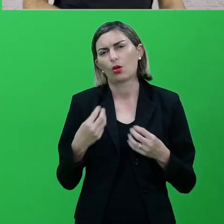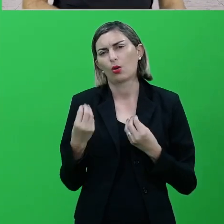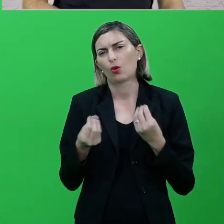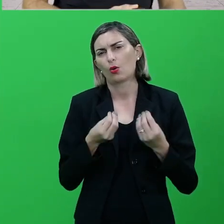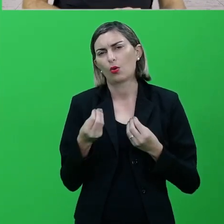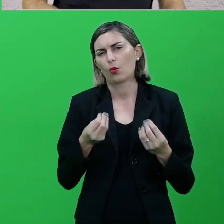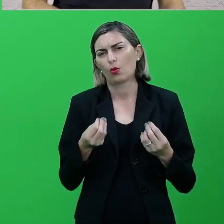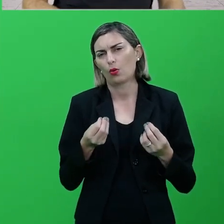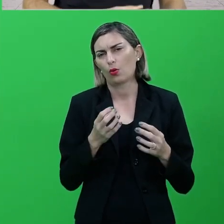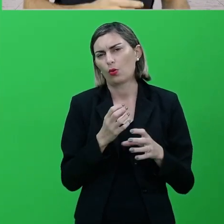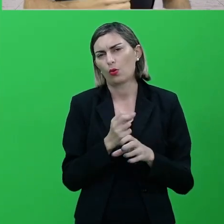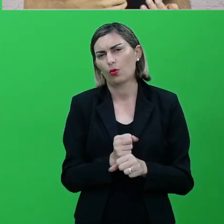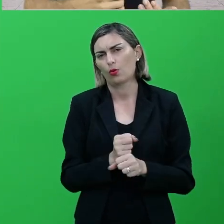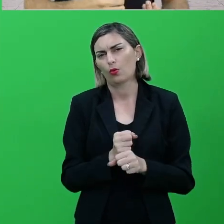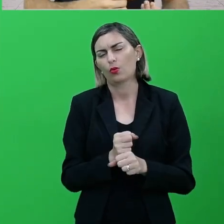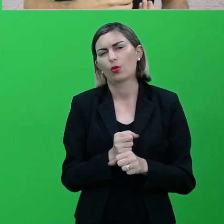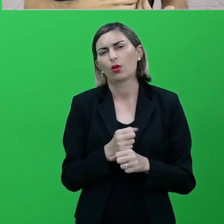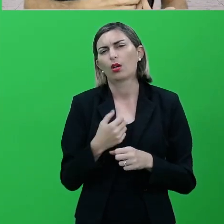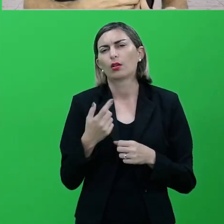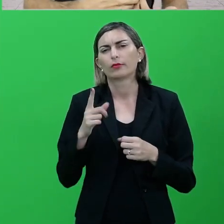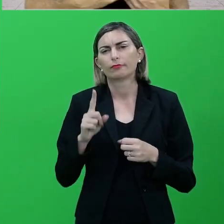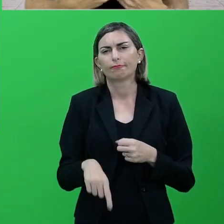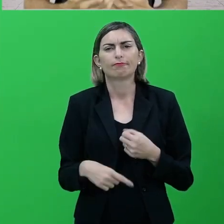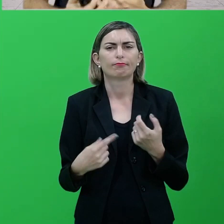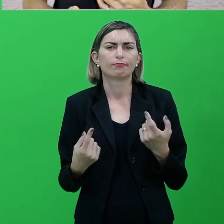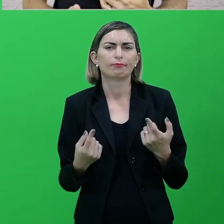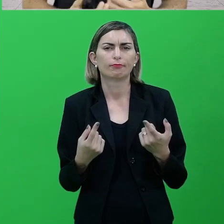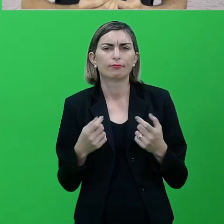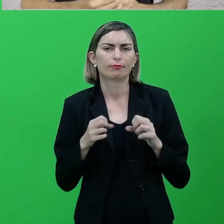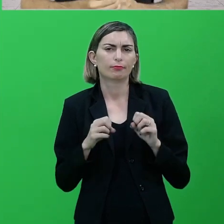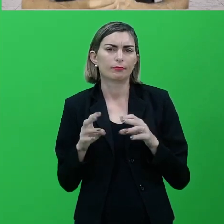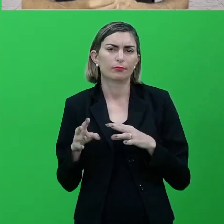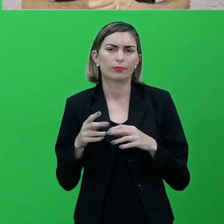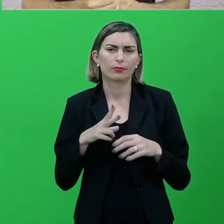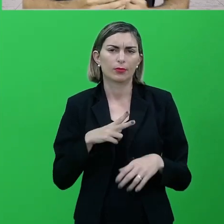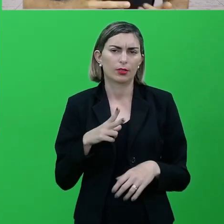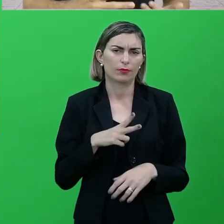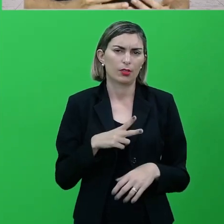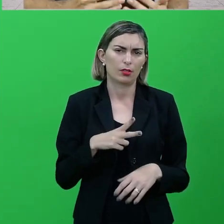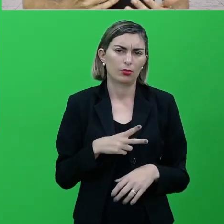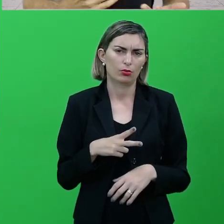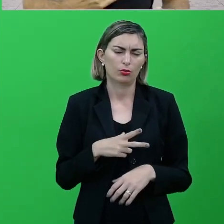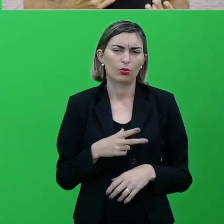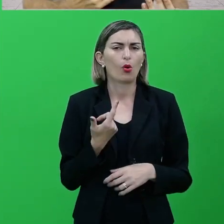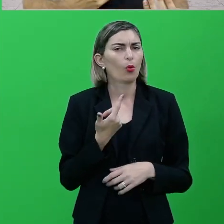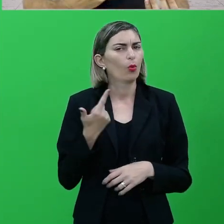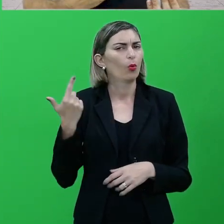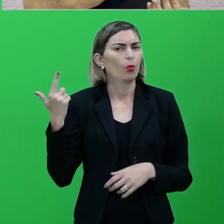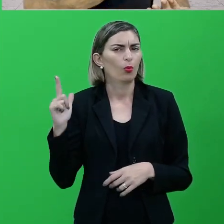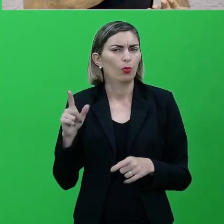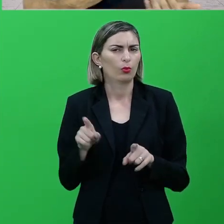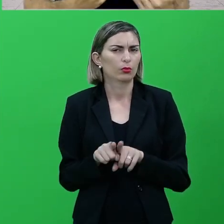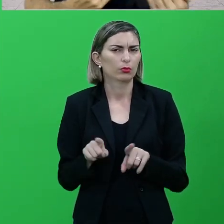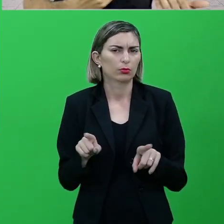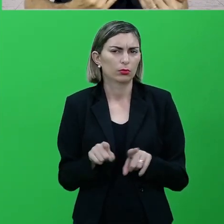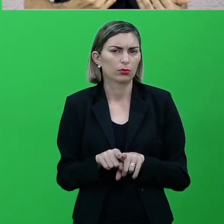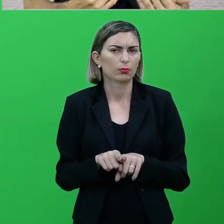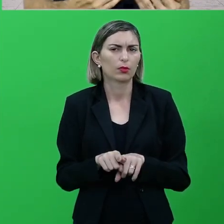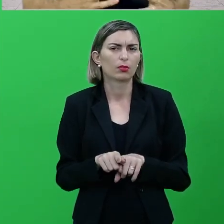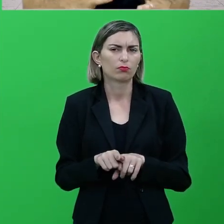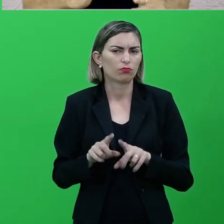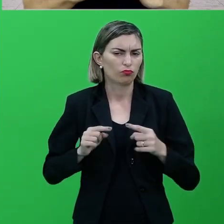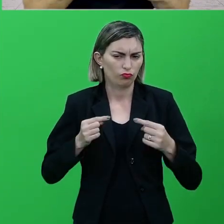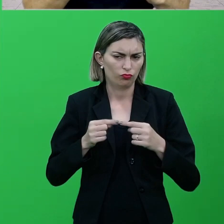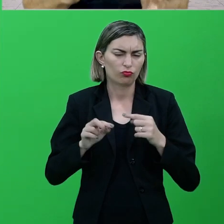mede a inovação no setor público e o que se usa no setor privado. Por outro lado, existem também